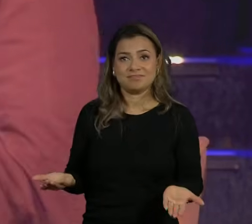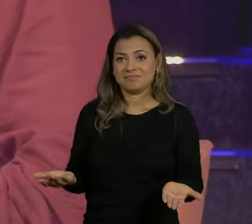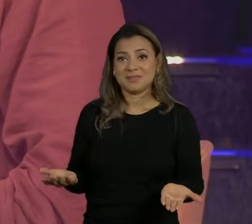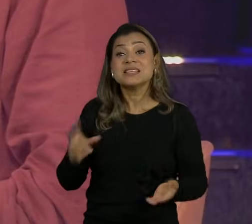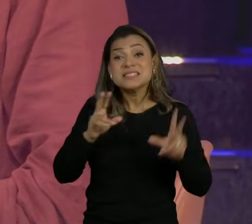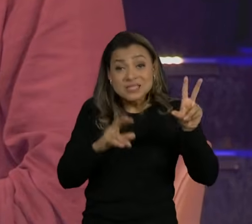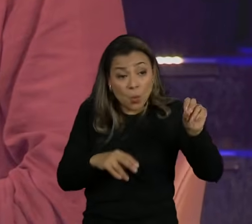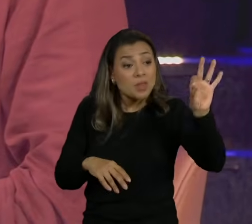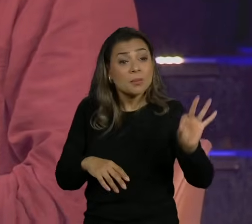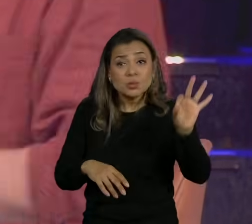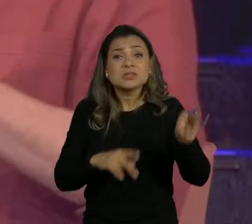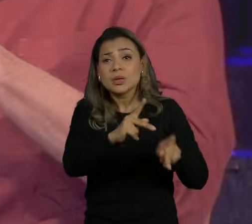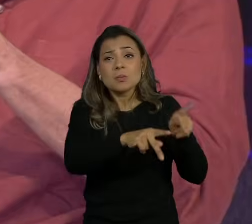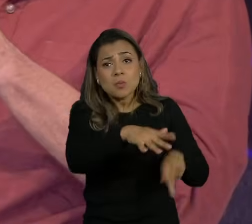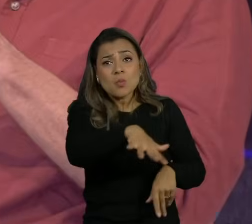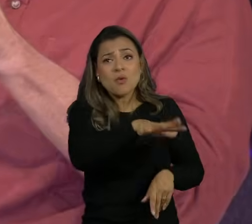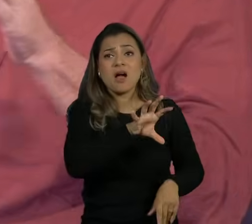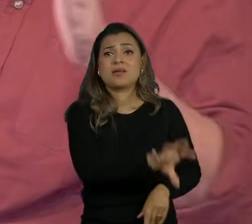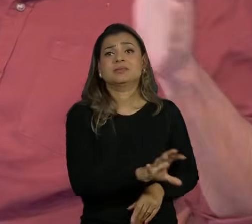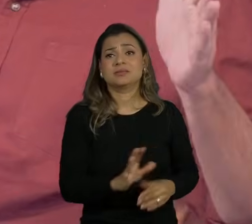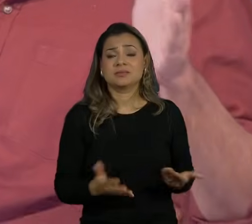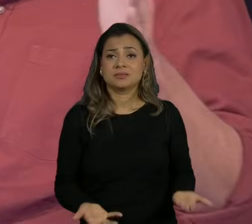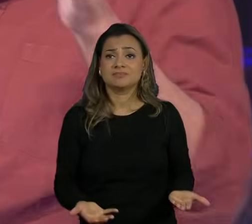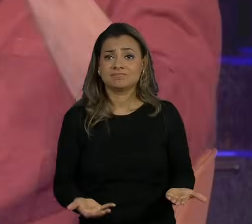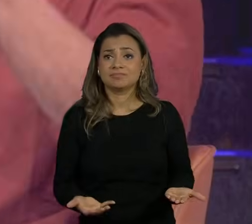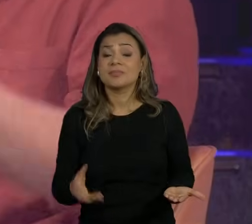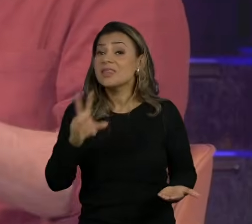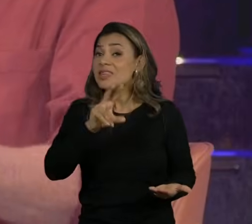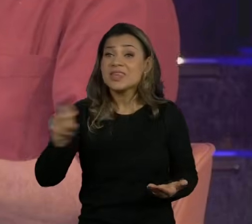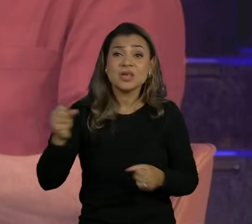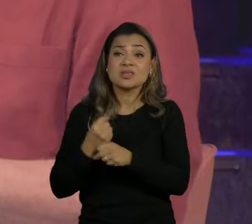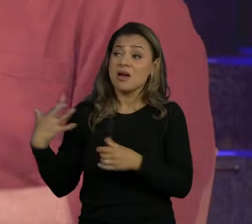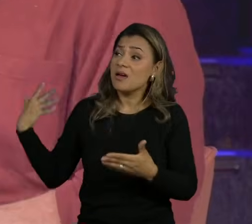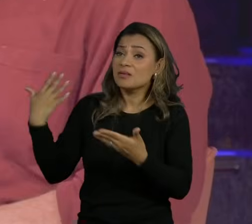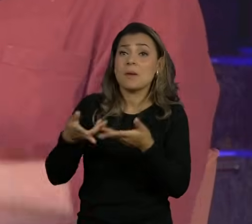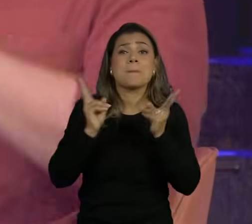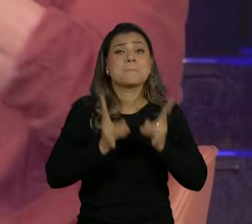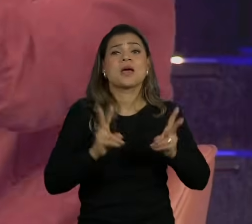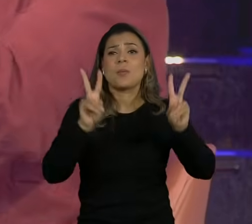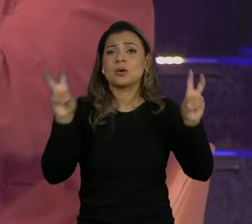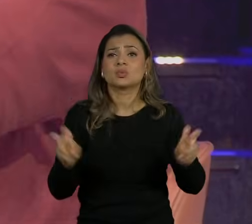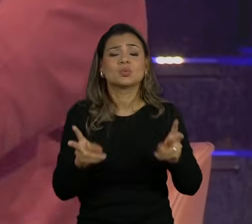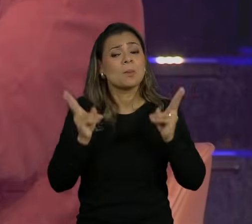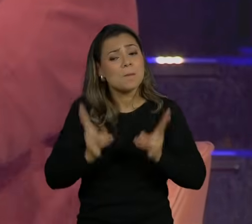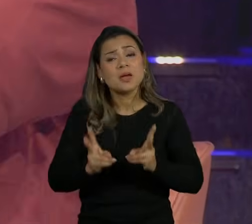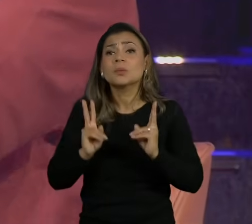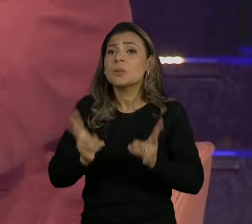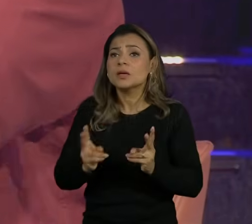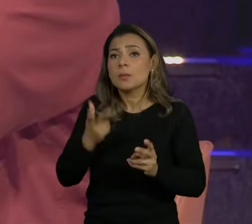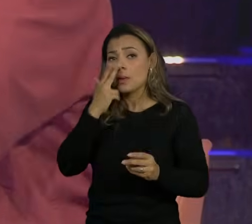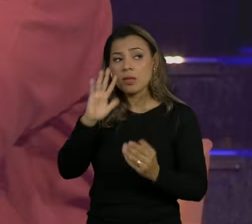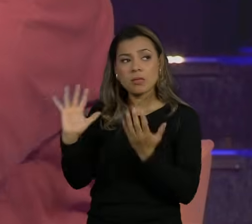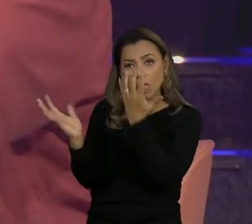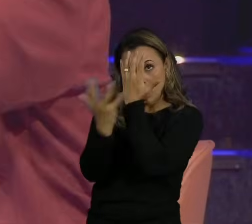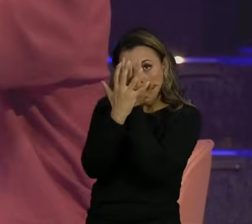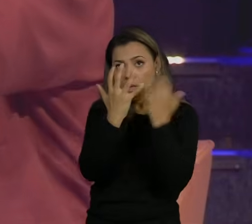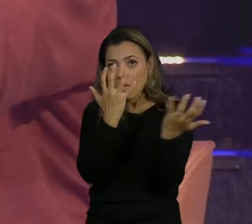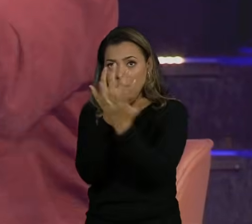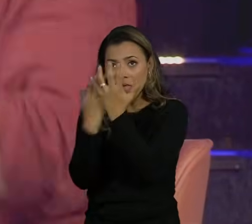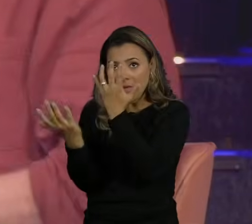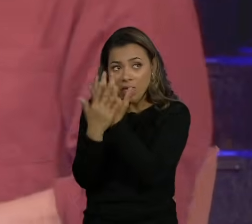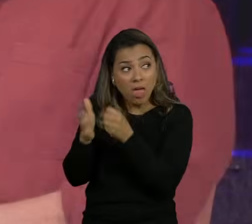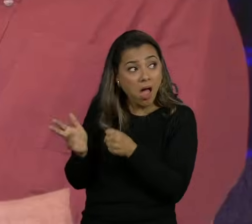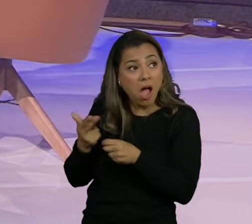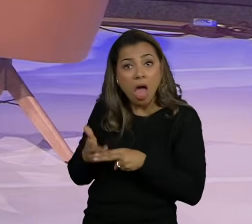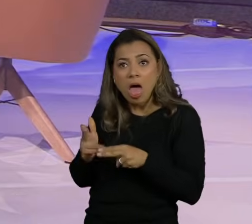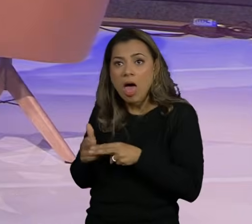nossa população é isso. Ou seja, então a gente está 500 anos no mesmo ponto, né? Com máscaras, etc., para que isso continue